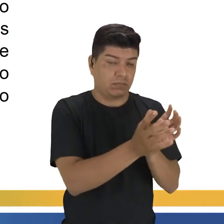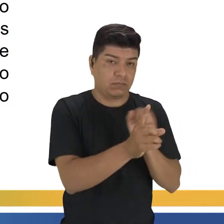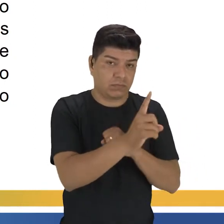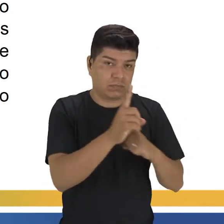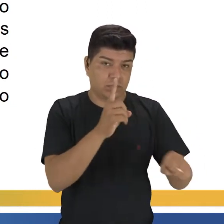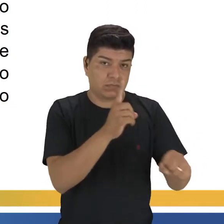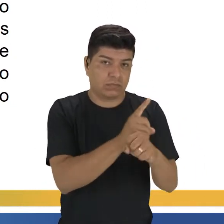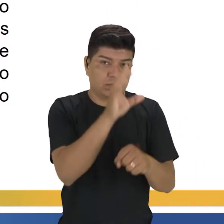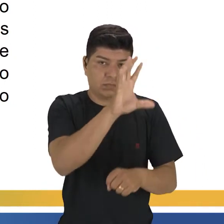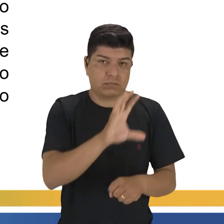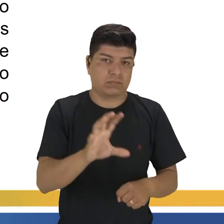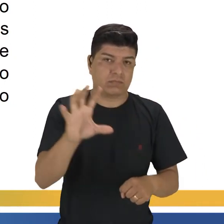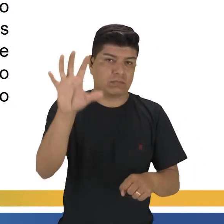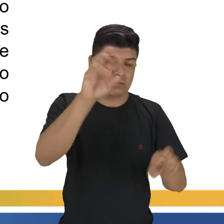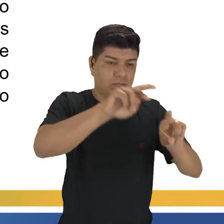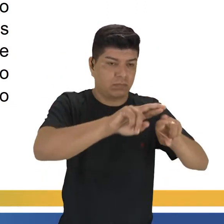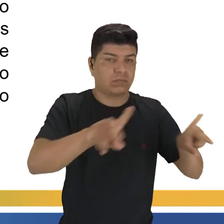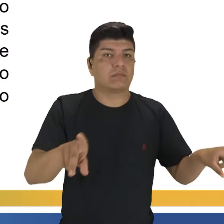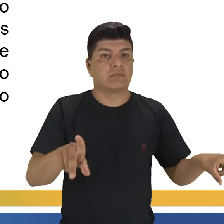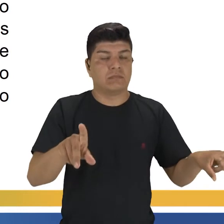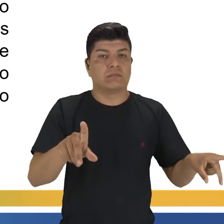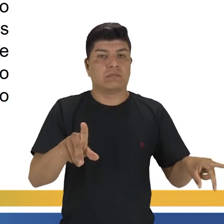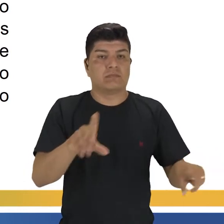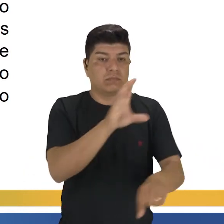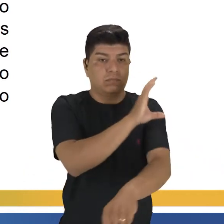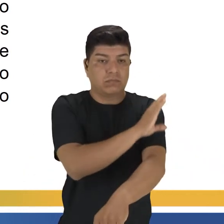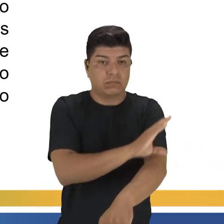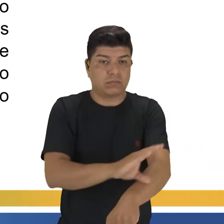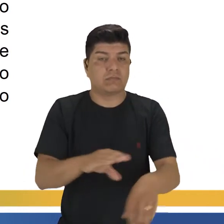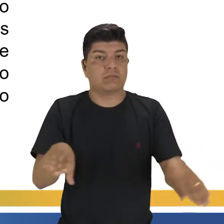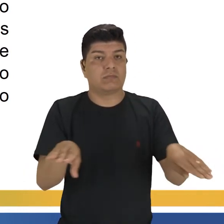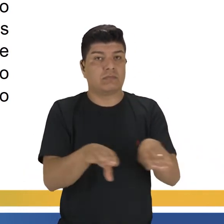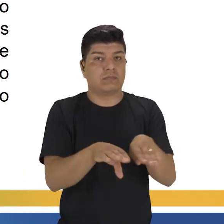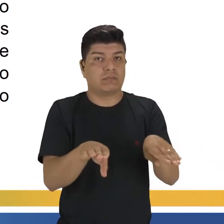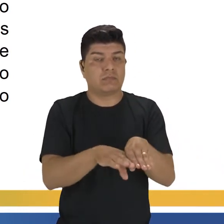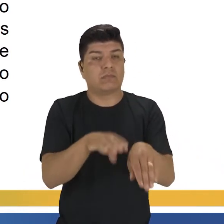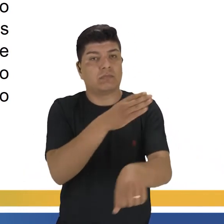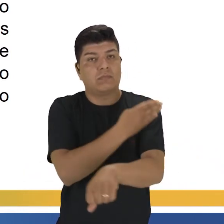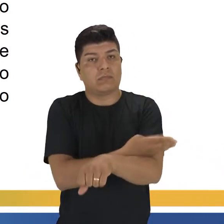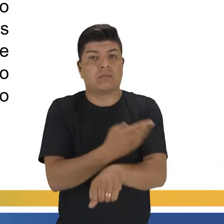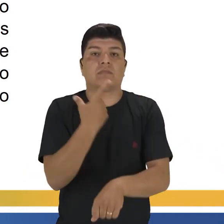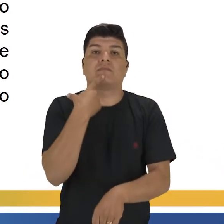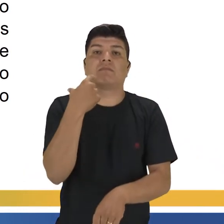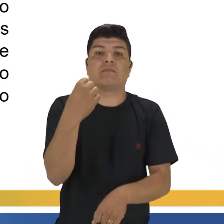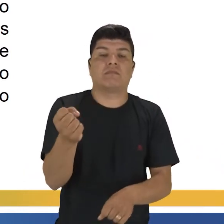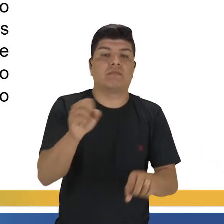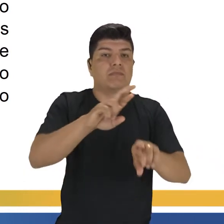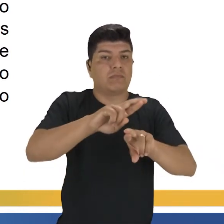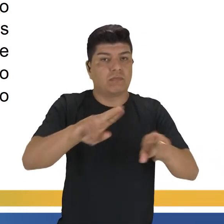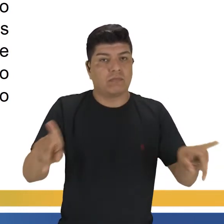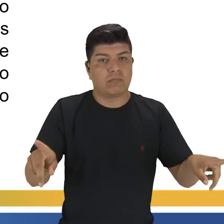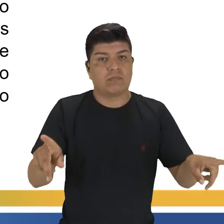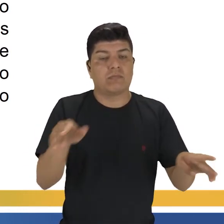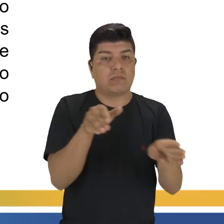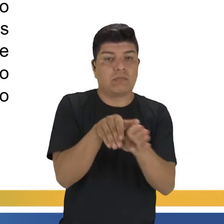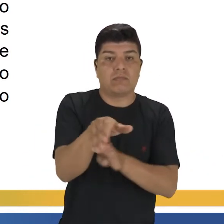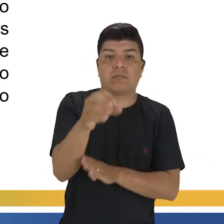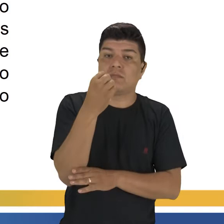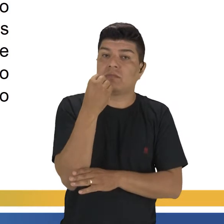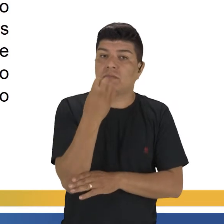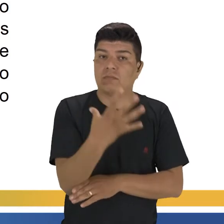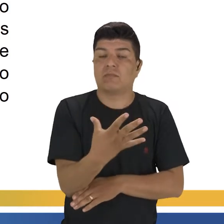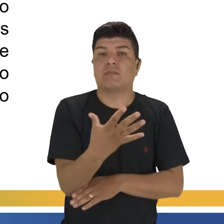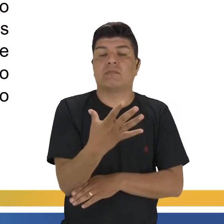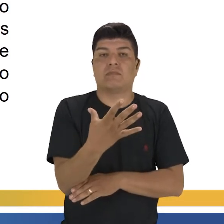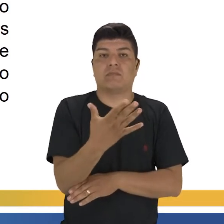suas diferentes regiões, trabalha os costumes, a língua diferente entre si. E uma dica interessante